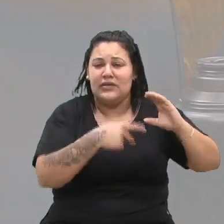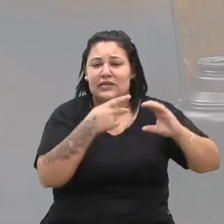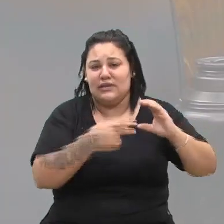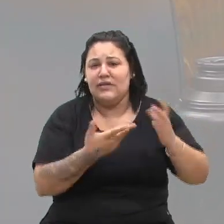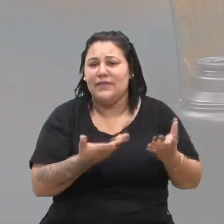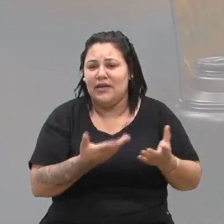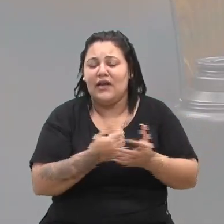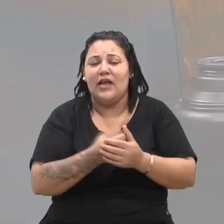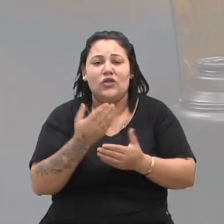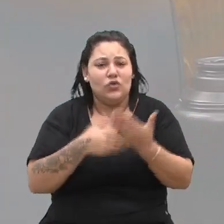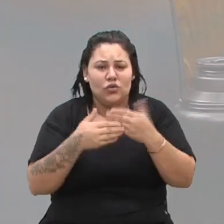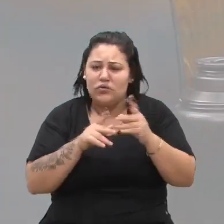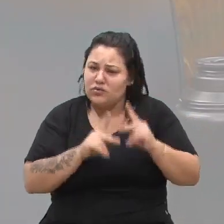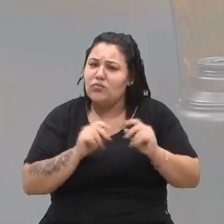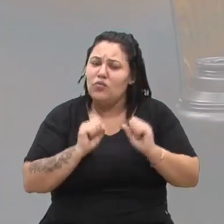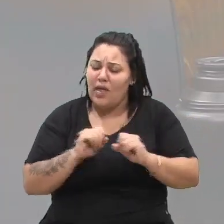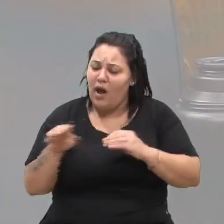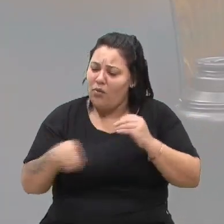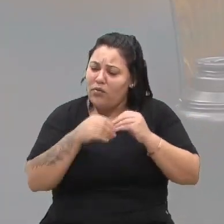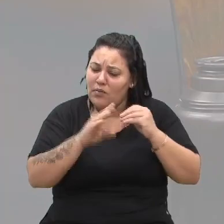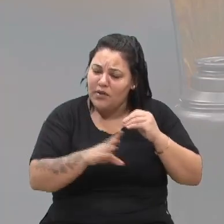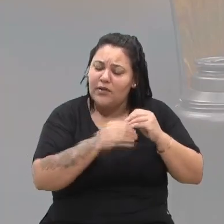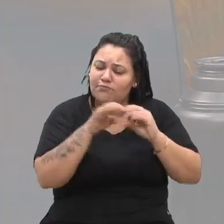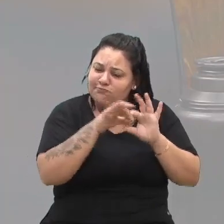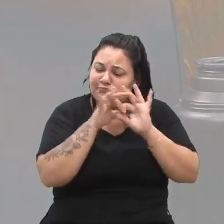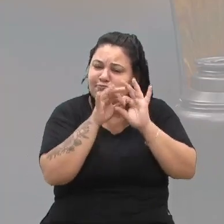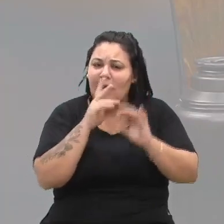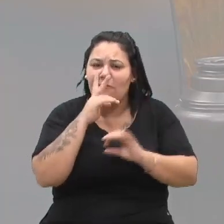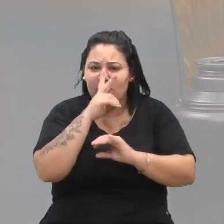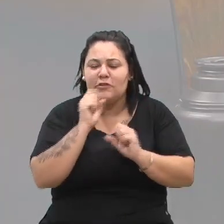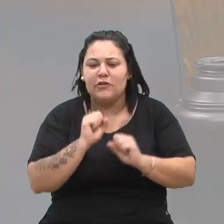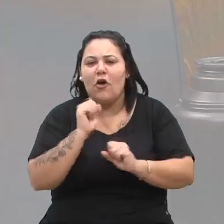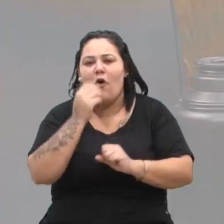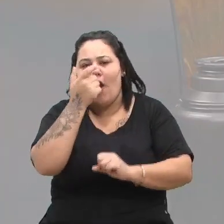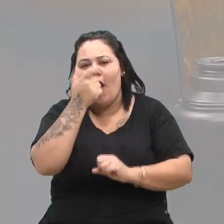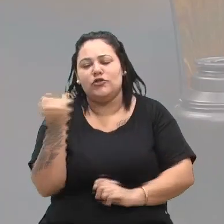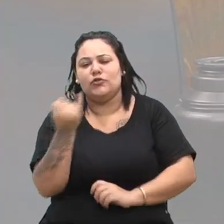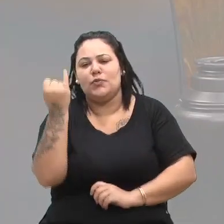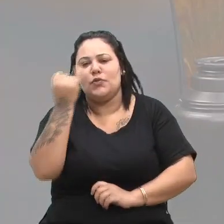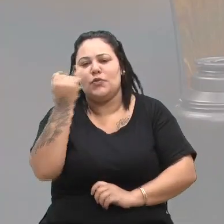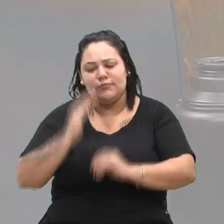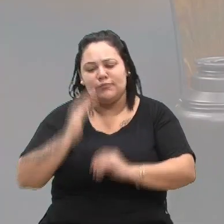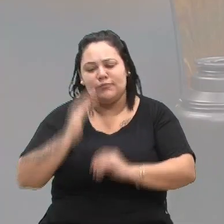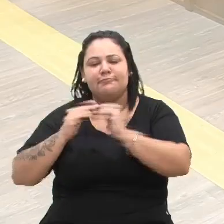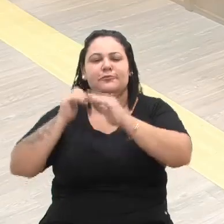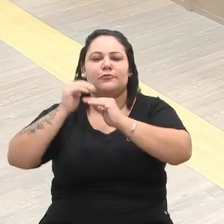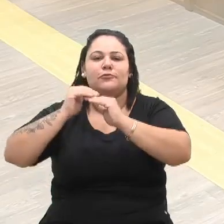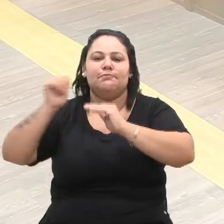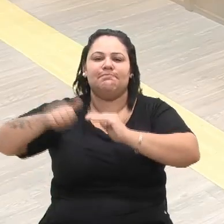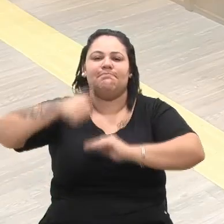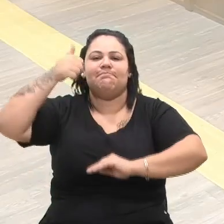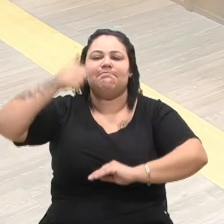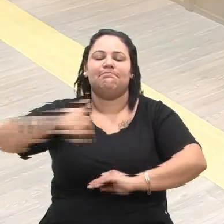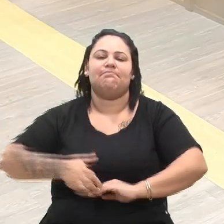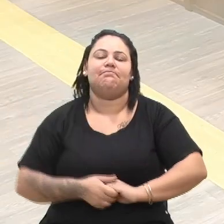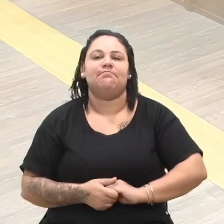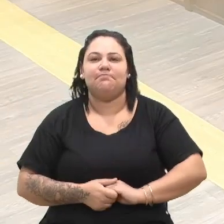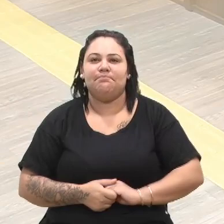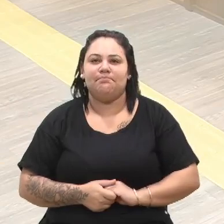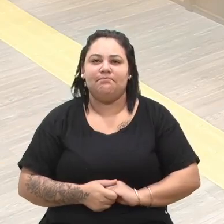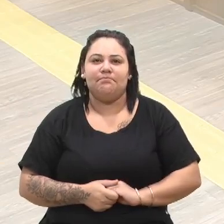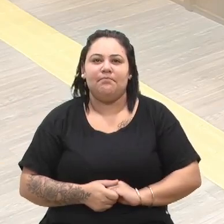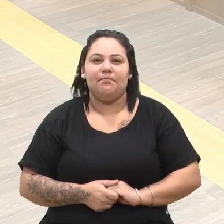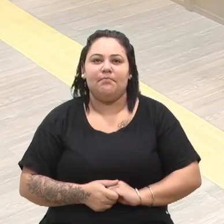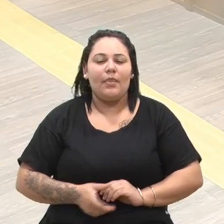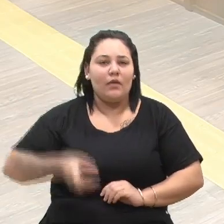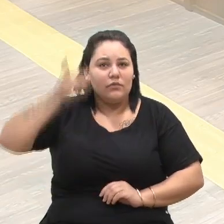somar, acho que a gente precisa estar junto para os próximos passos dessa construção. Parabéns, vereadora. Lucas Gil tinha pedido a